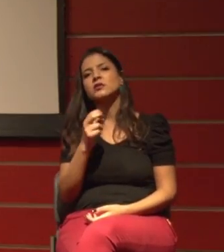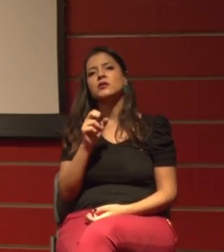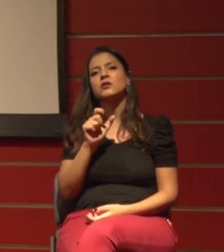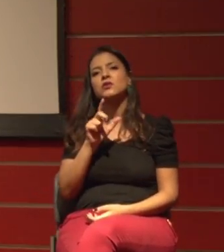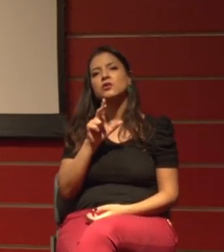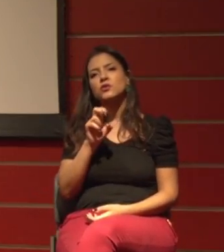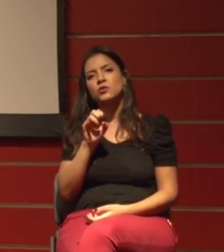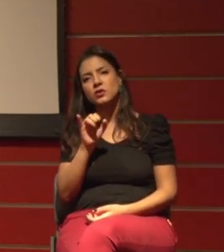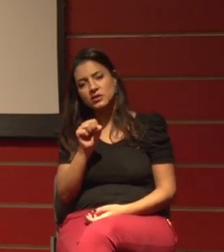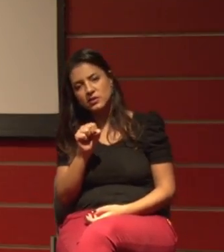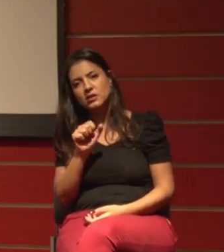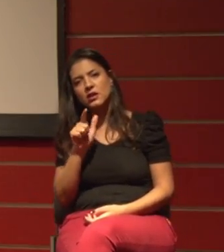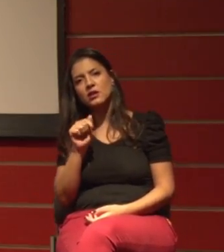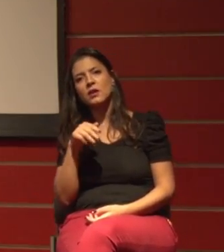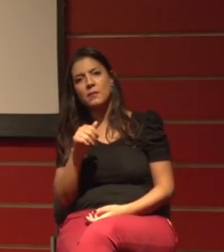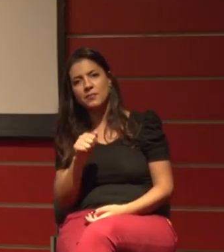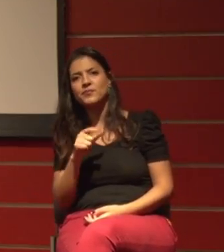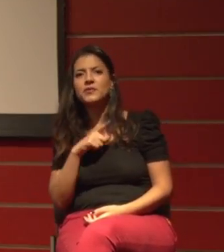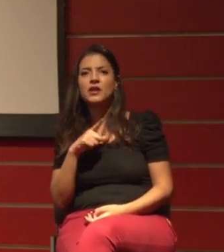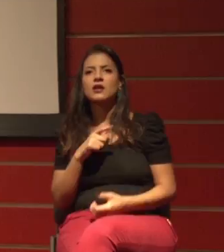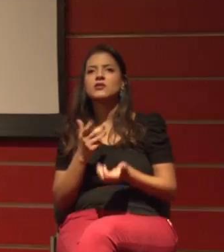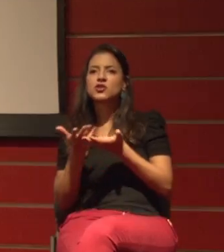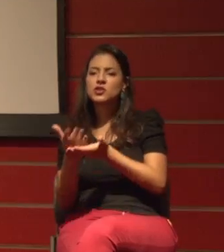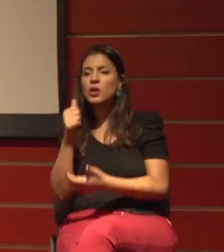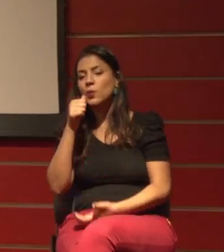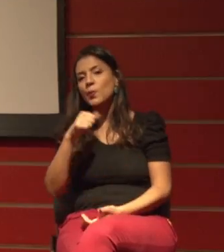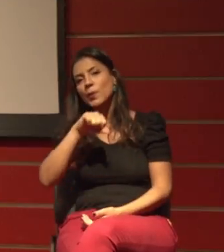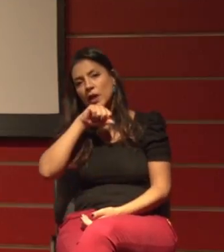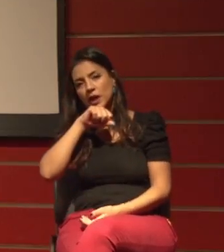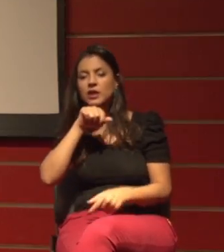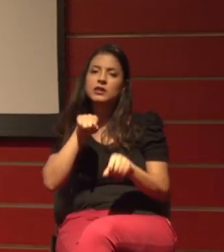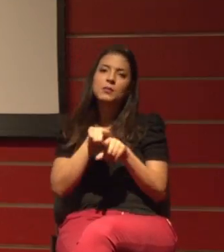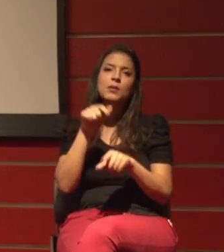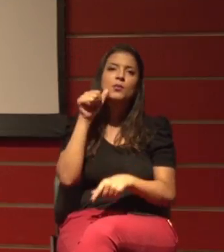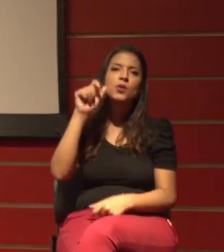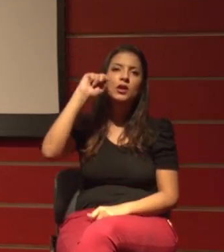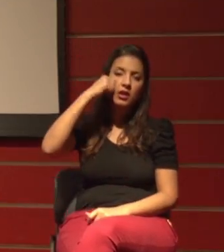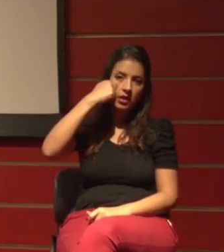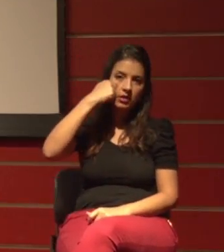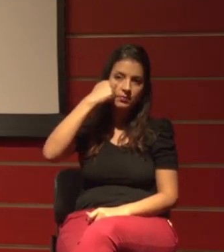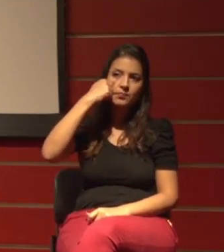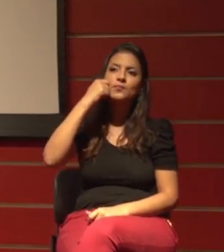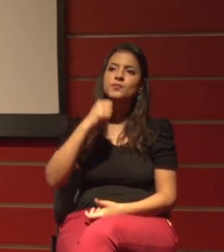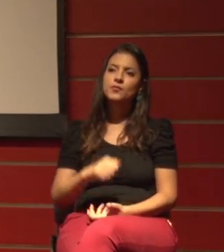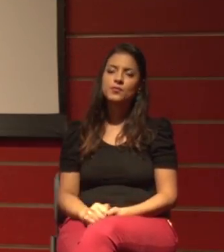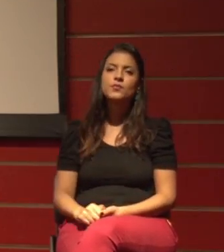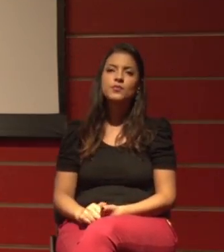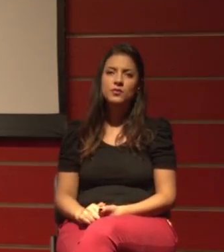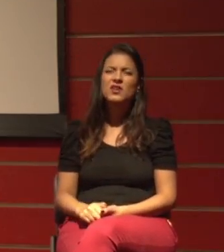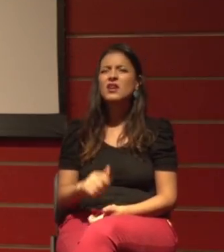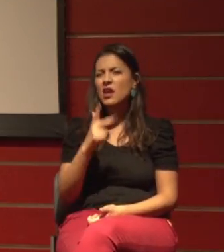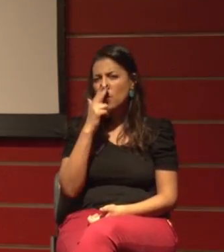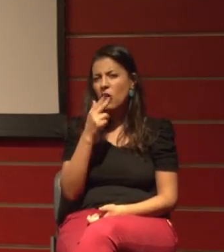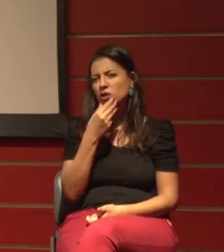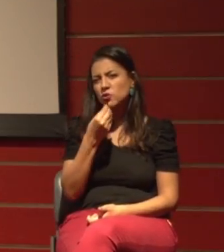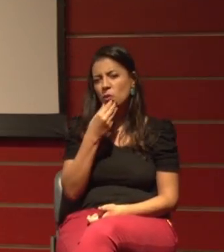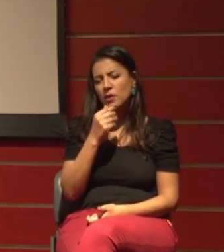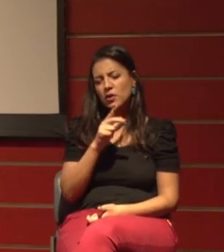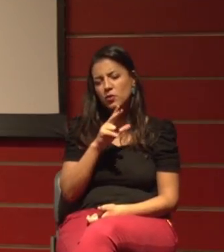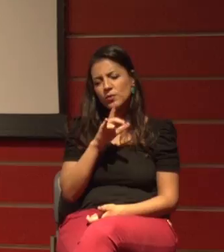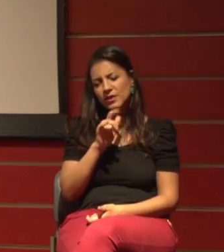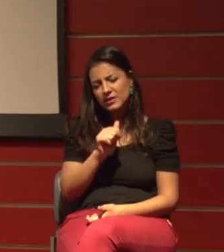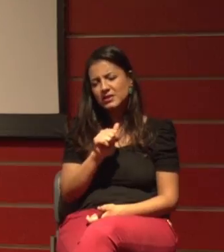outra que ele dedica às mulheres negras de uma carta que o Luiz Gama escreve pro eu acho que é pro